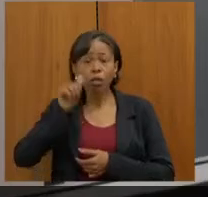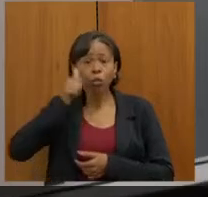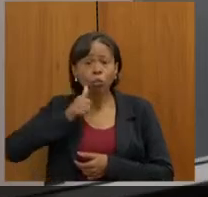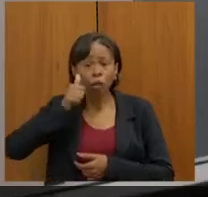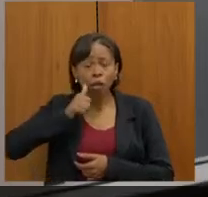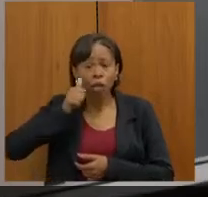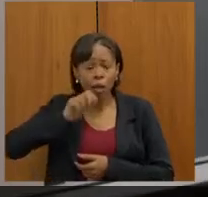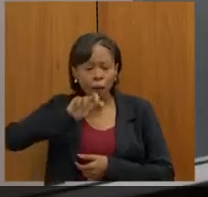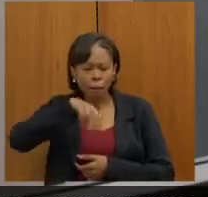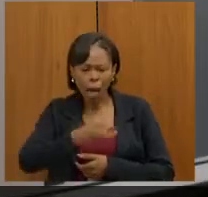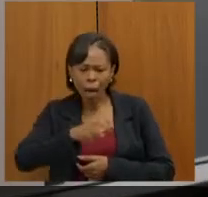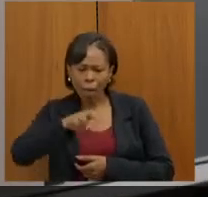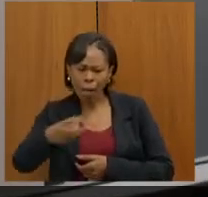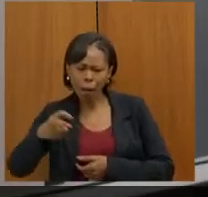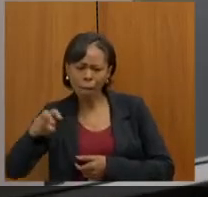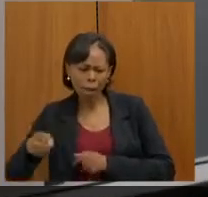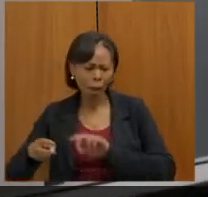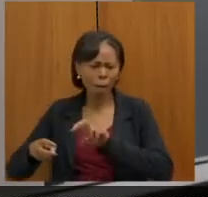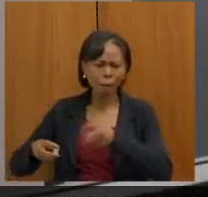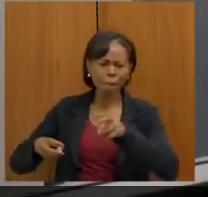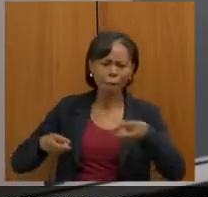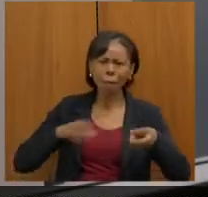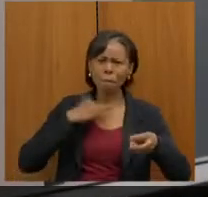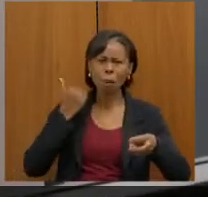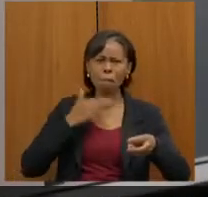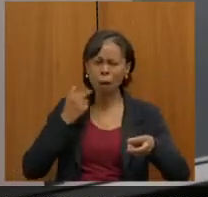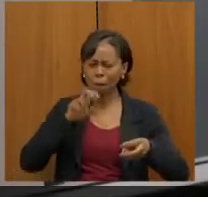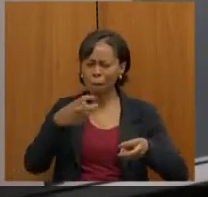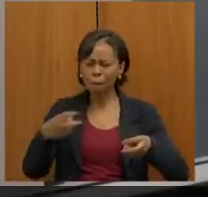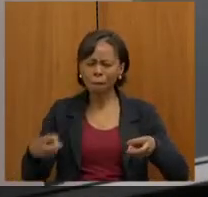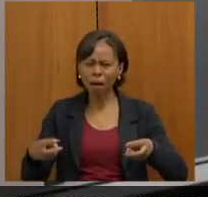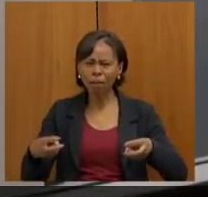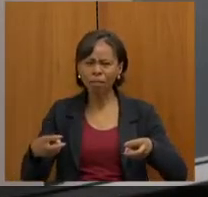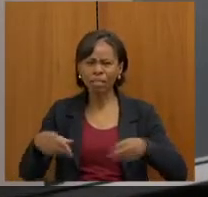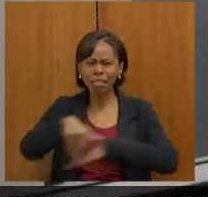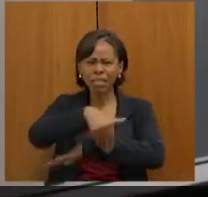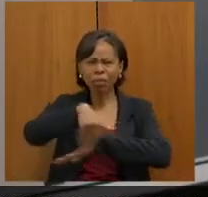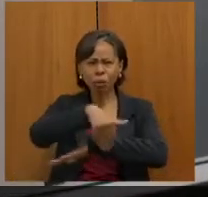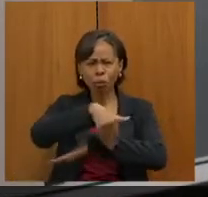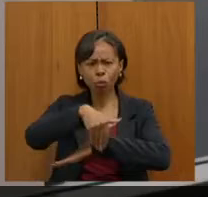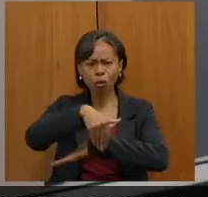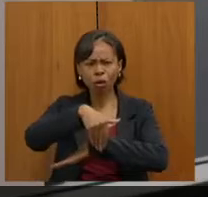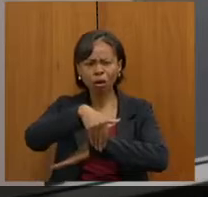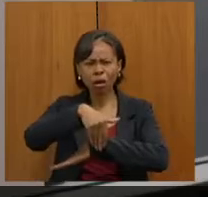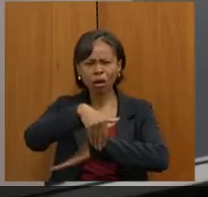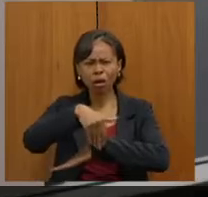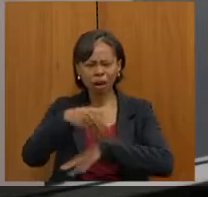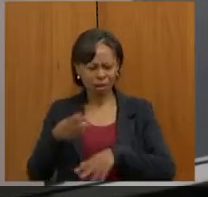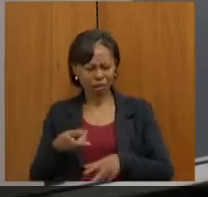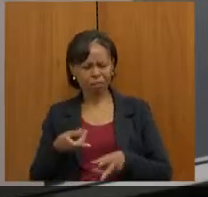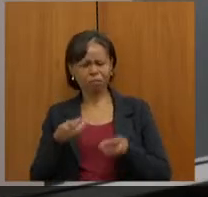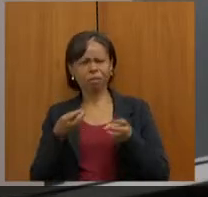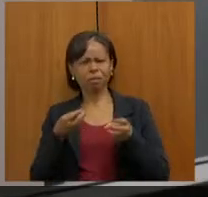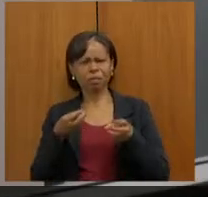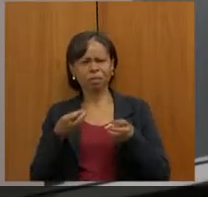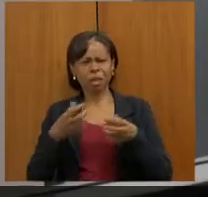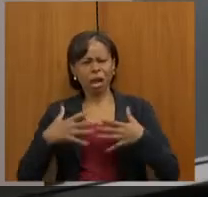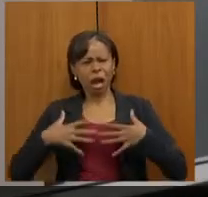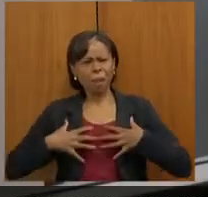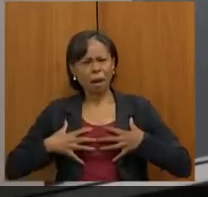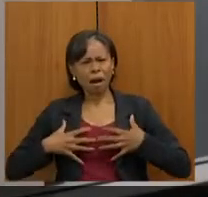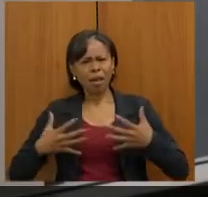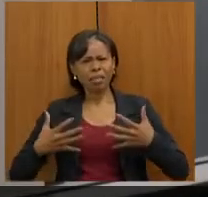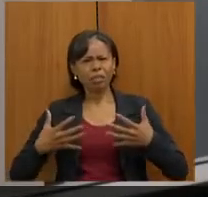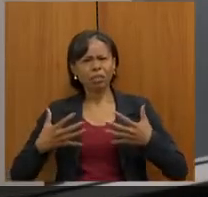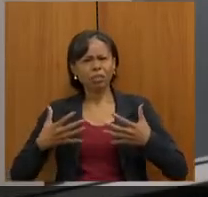assassinatos foram que os as partes íntimas que demonstravam a feminilidade os seios a